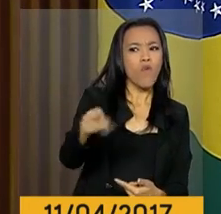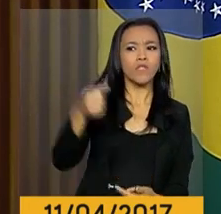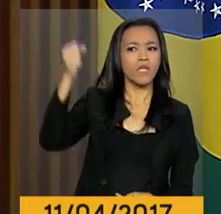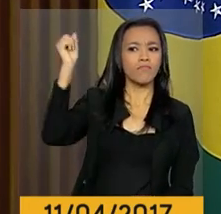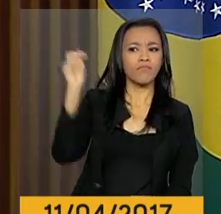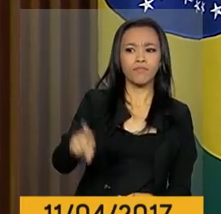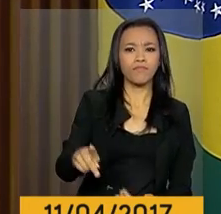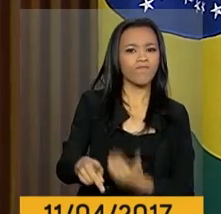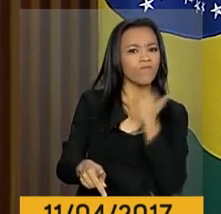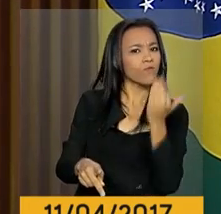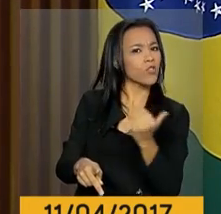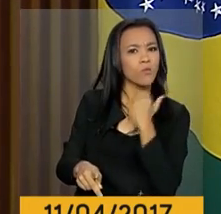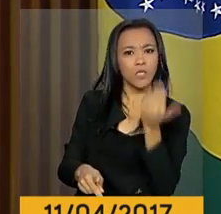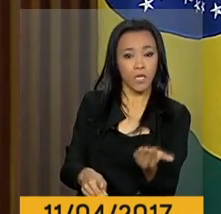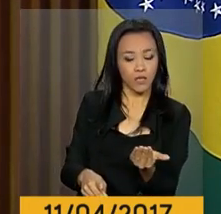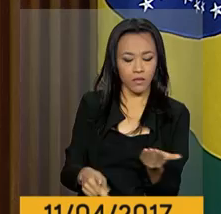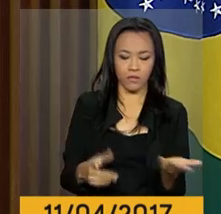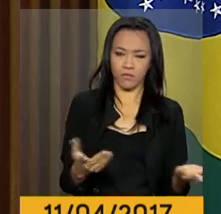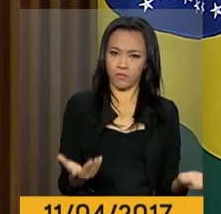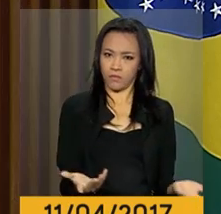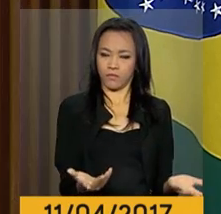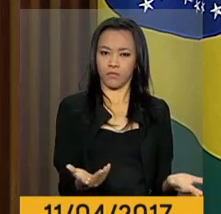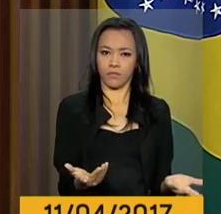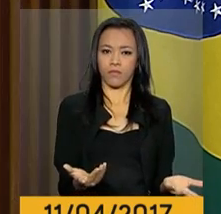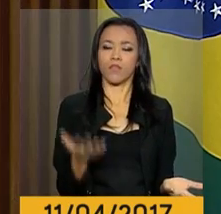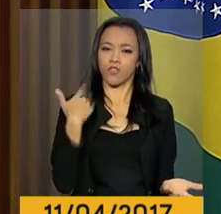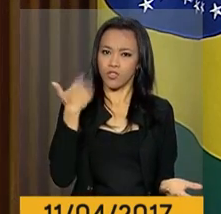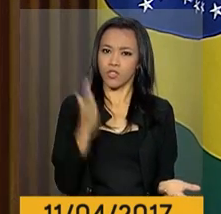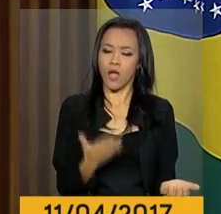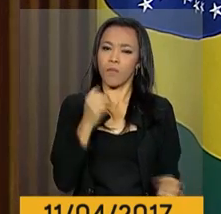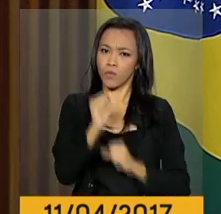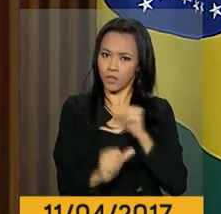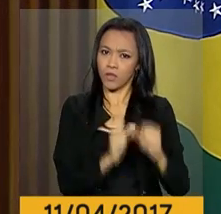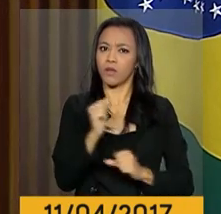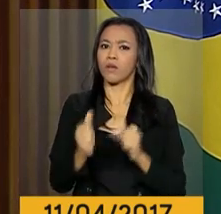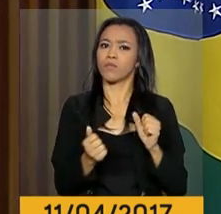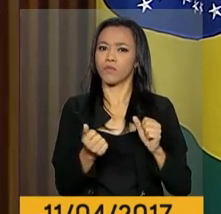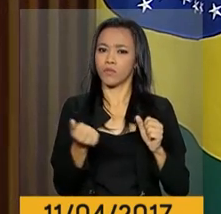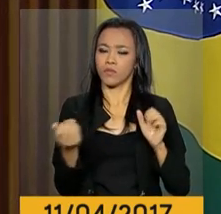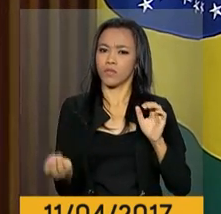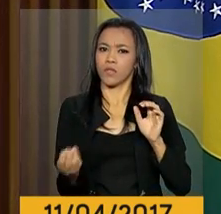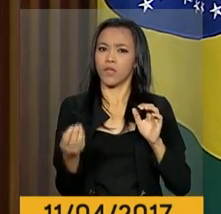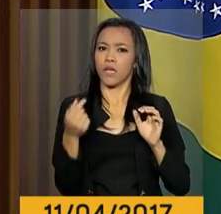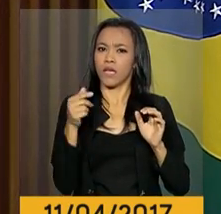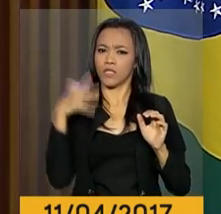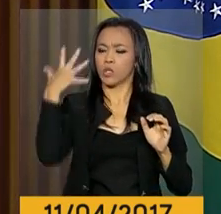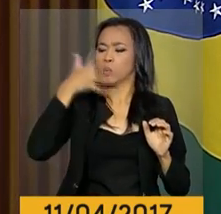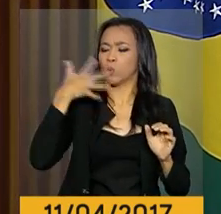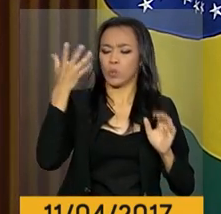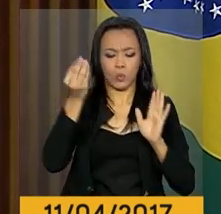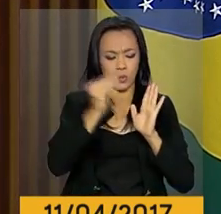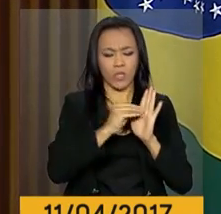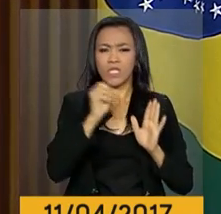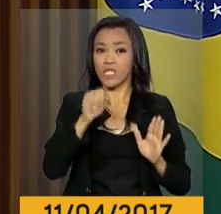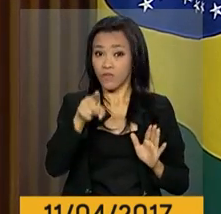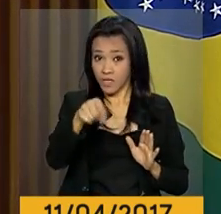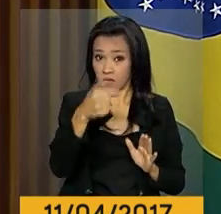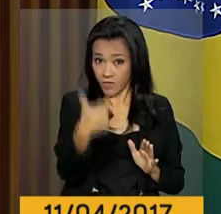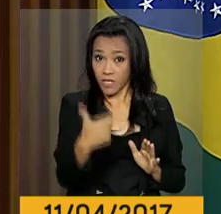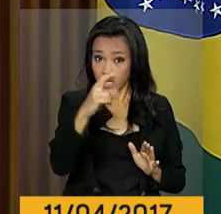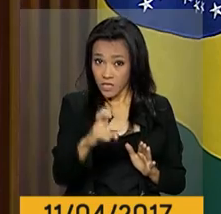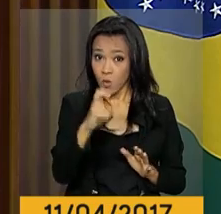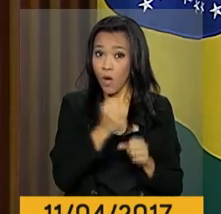aposenta nós até mudamos esse discurso no próprio relatório né quer dizer dizer se você tiver 25 anos de